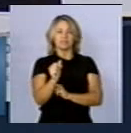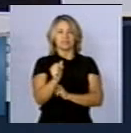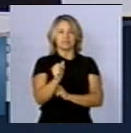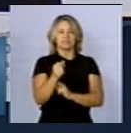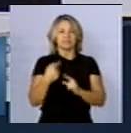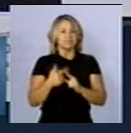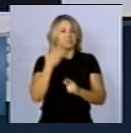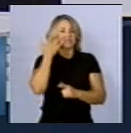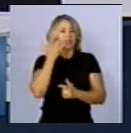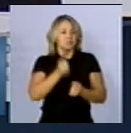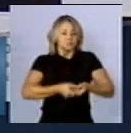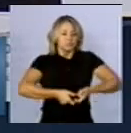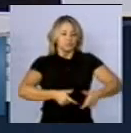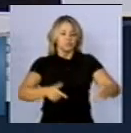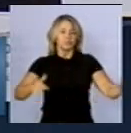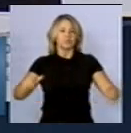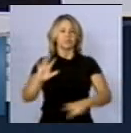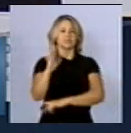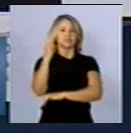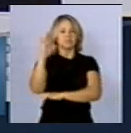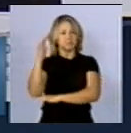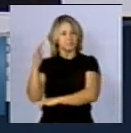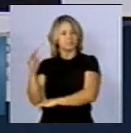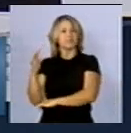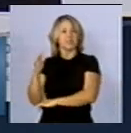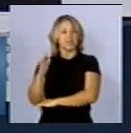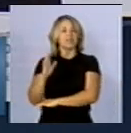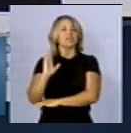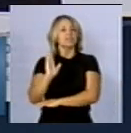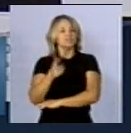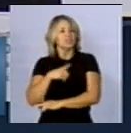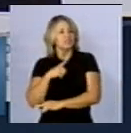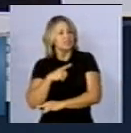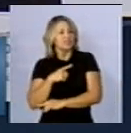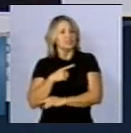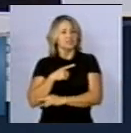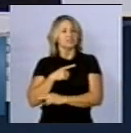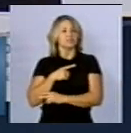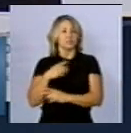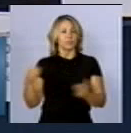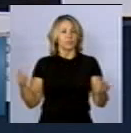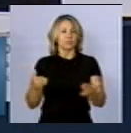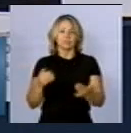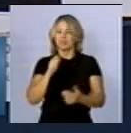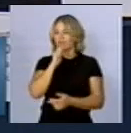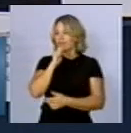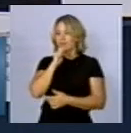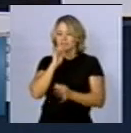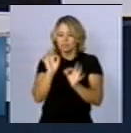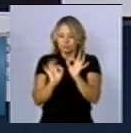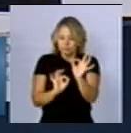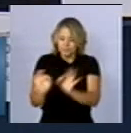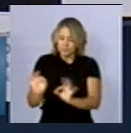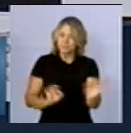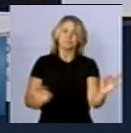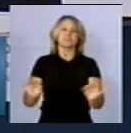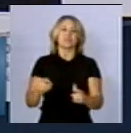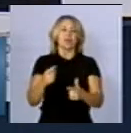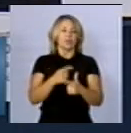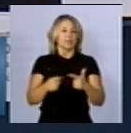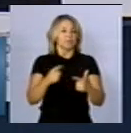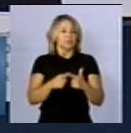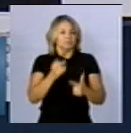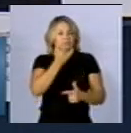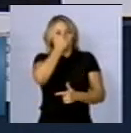dimensionamento ambiental que embora instituído intuído não está definido é o risco do negócio